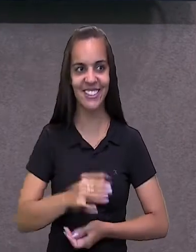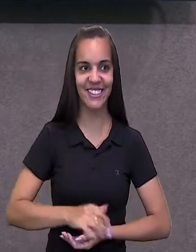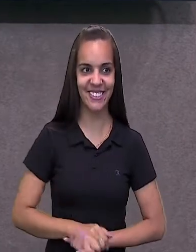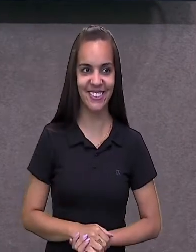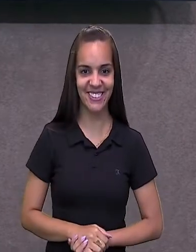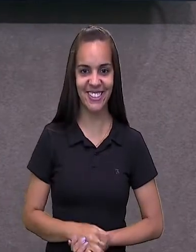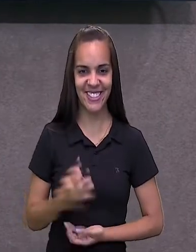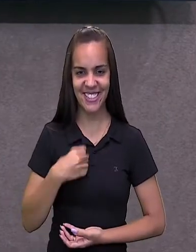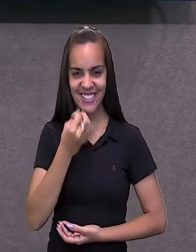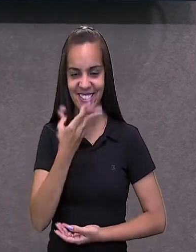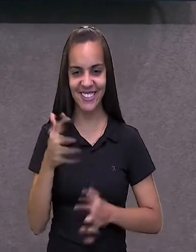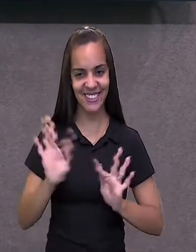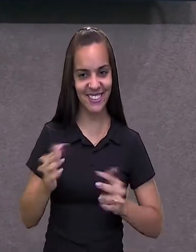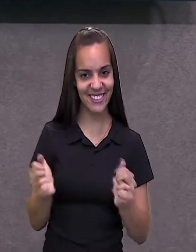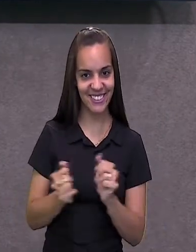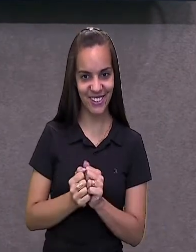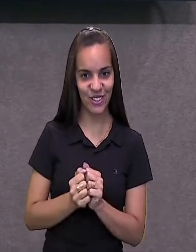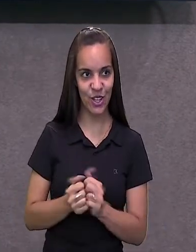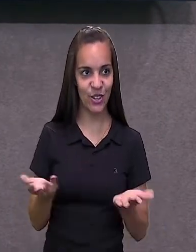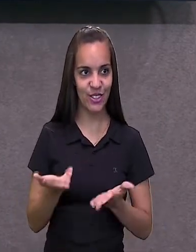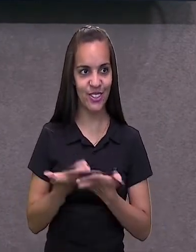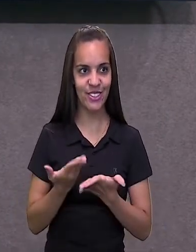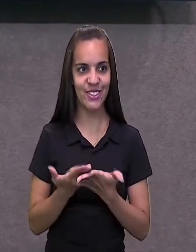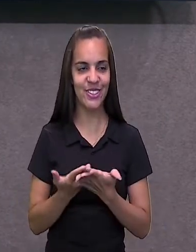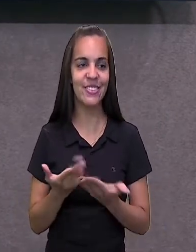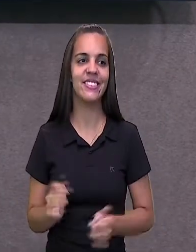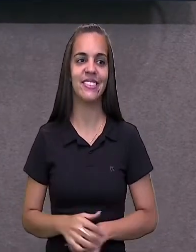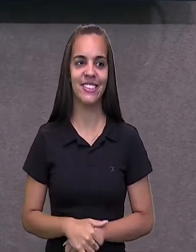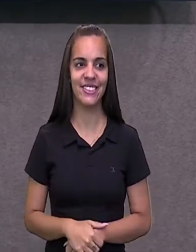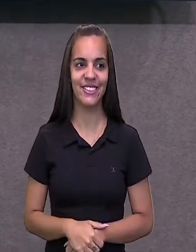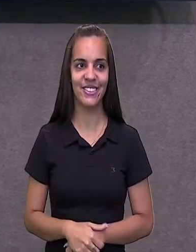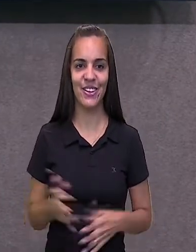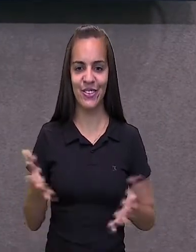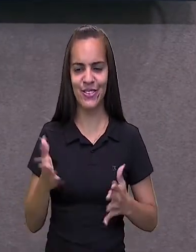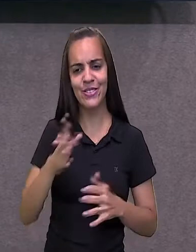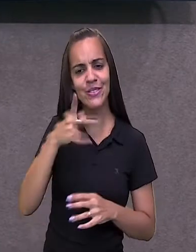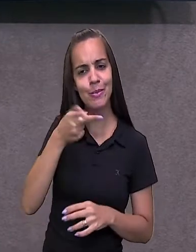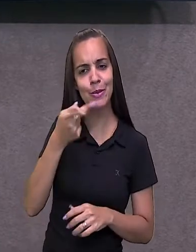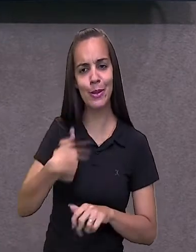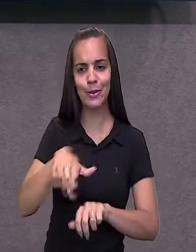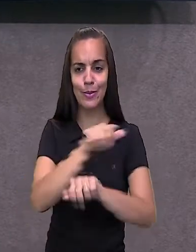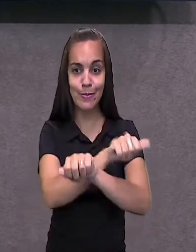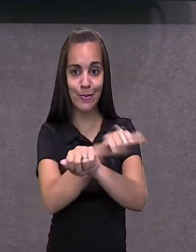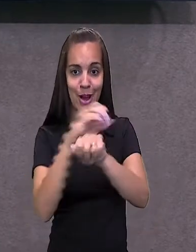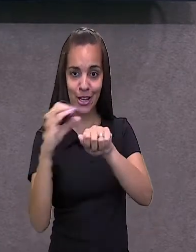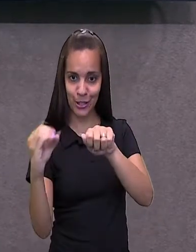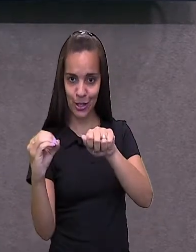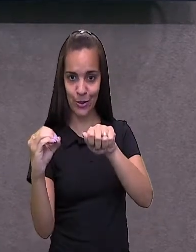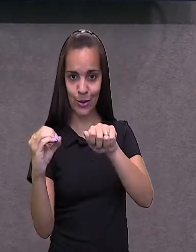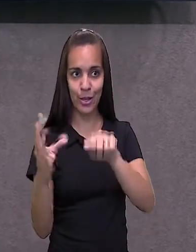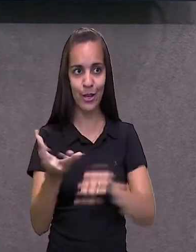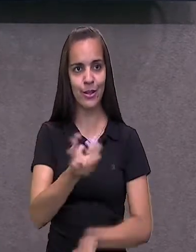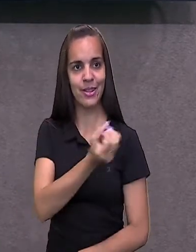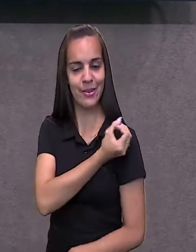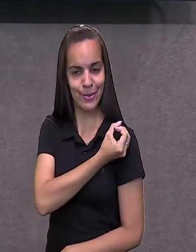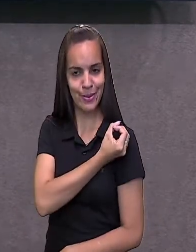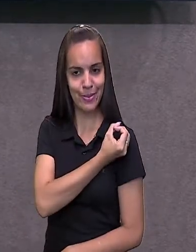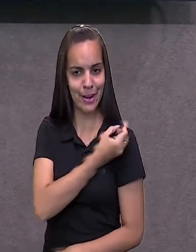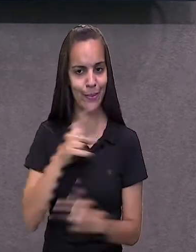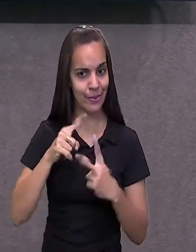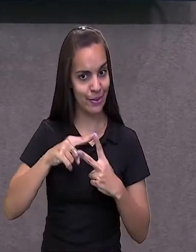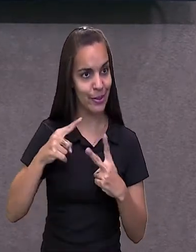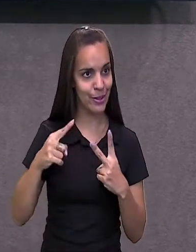Iniciaremos a aula de língua portuguesa. Estudaremos o artigo, isso mesmo, artigo e